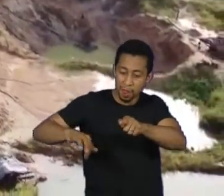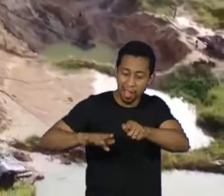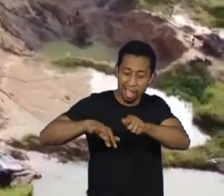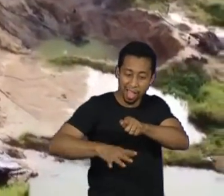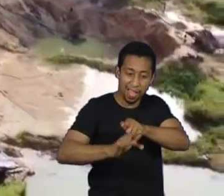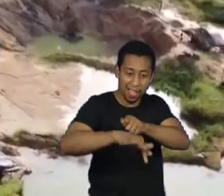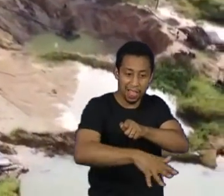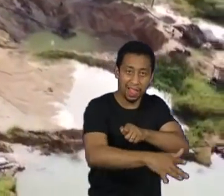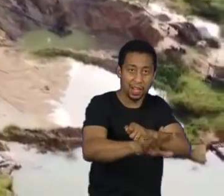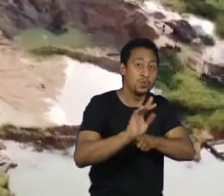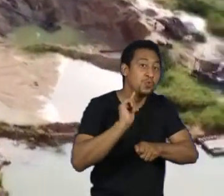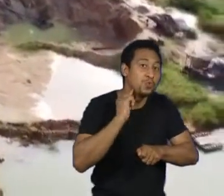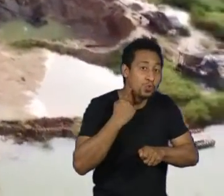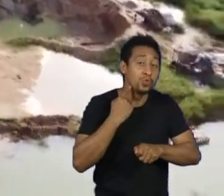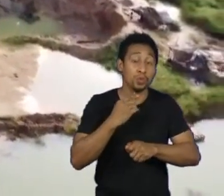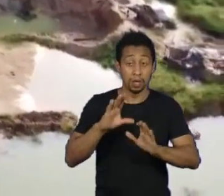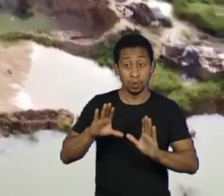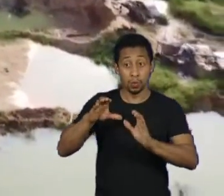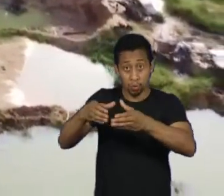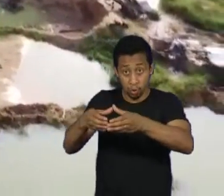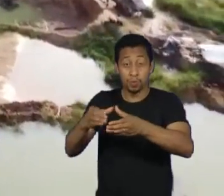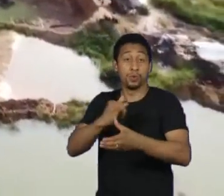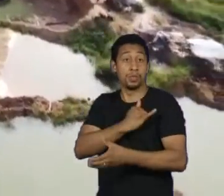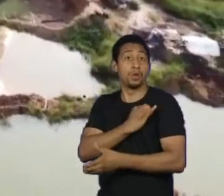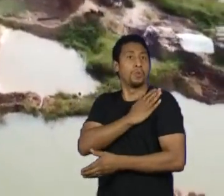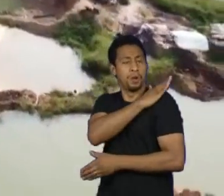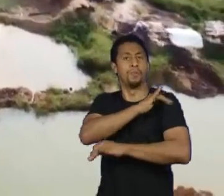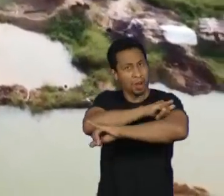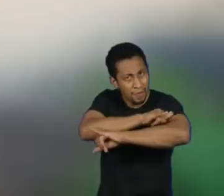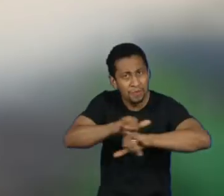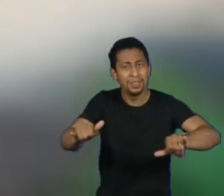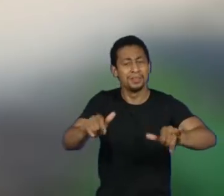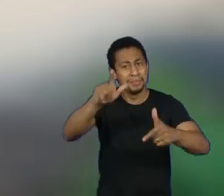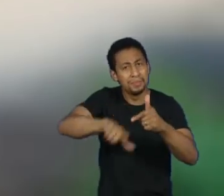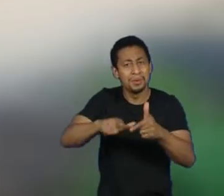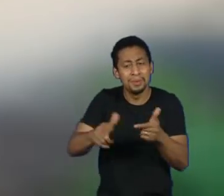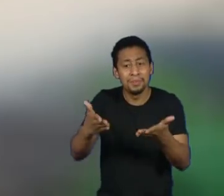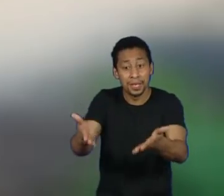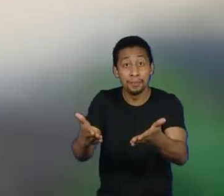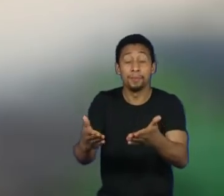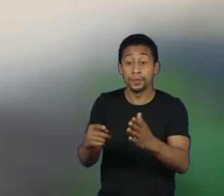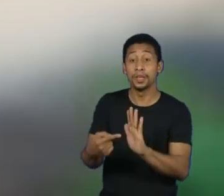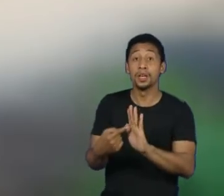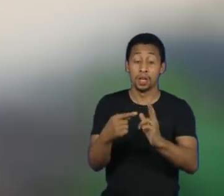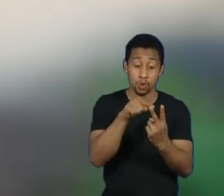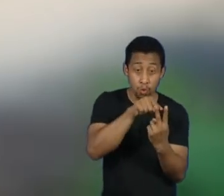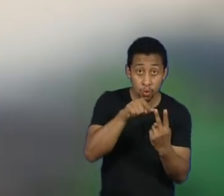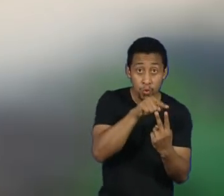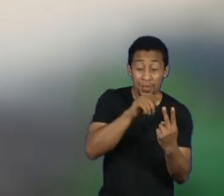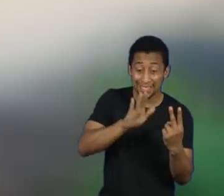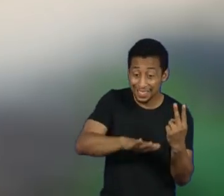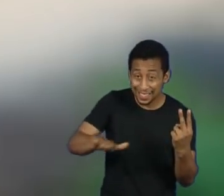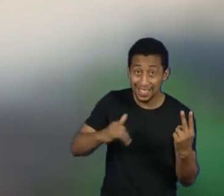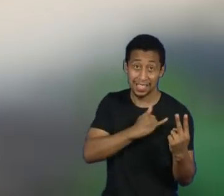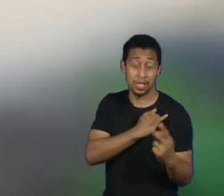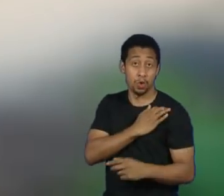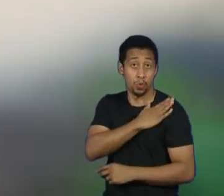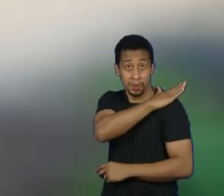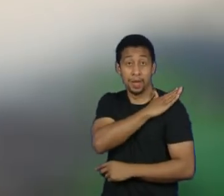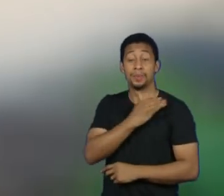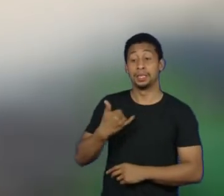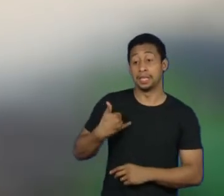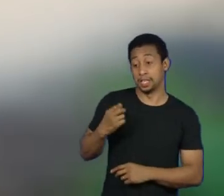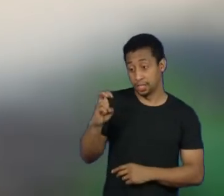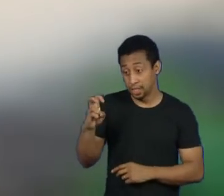Utucara, Associação Yanomami. A entidade também informa que 2 crianças Yanomamis de 5 e 7